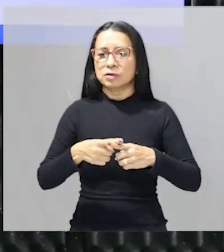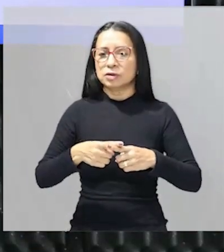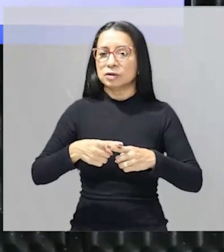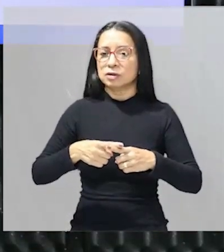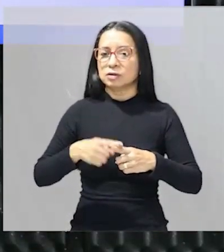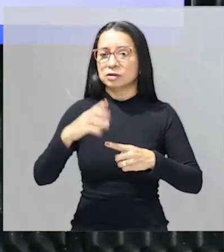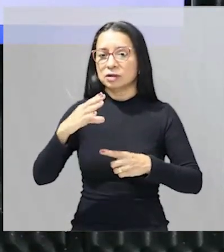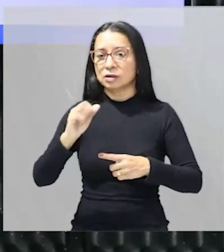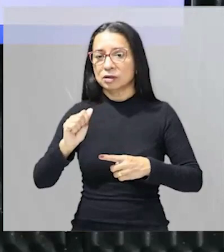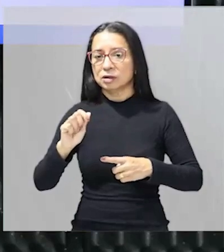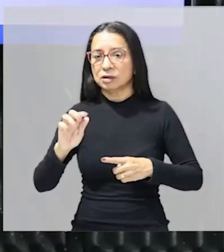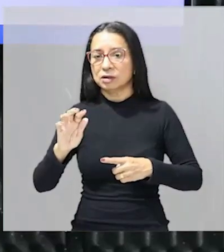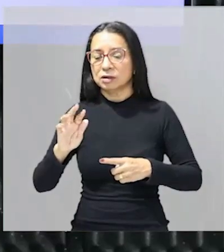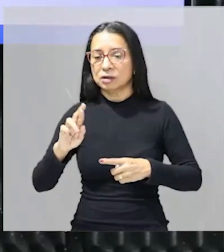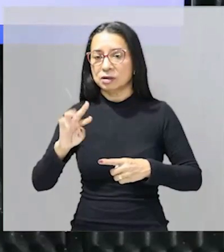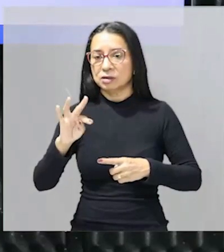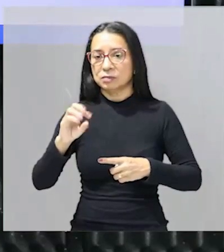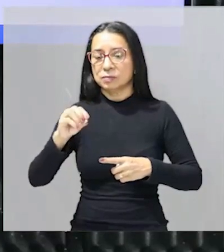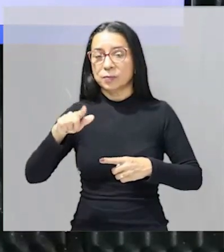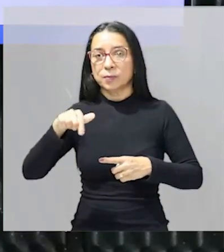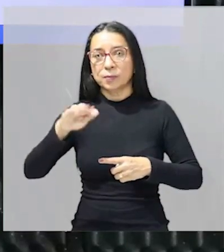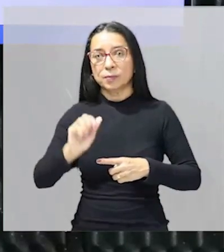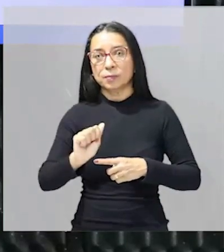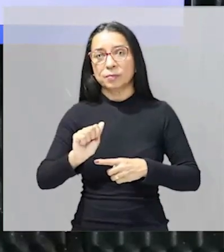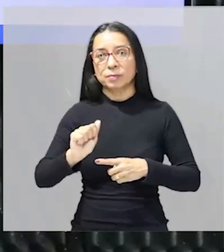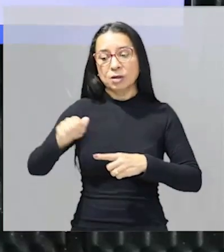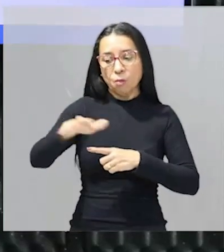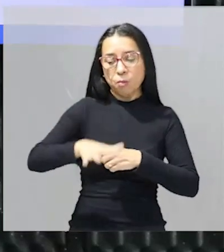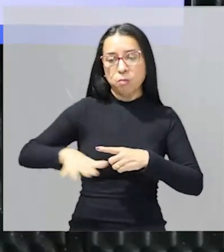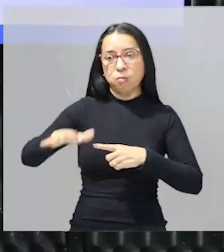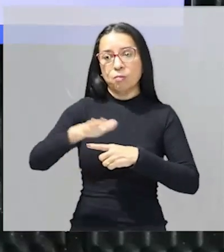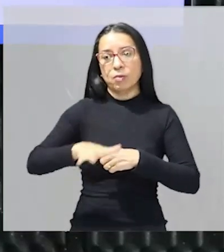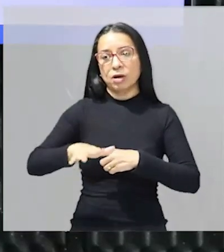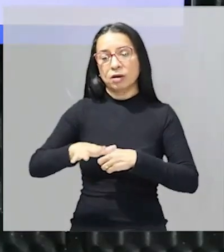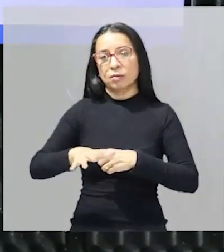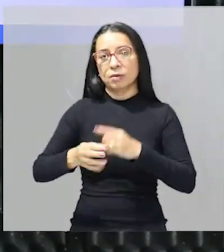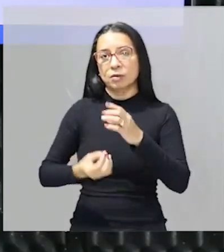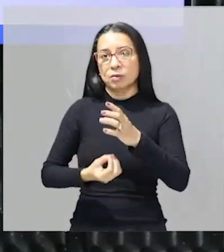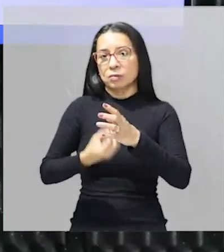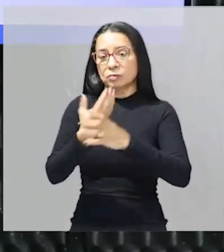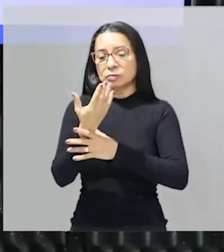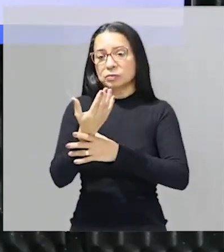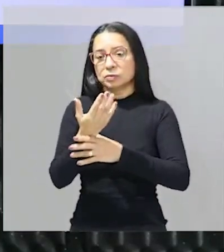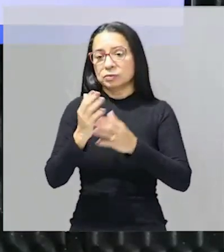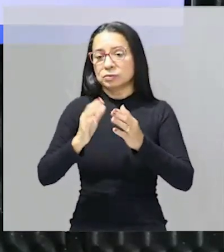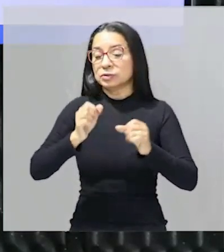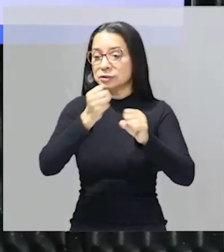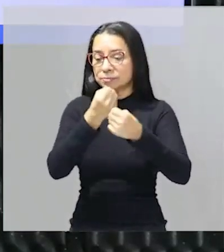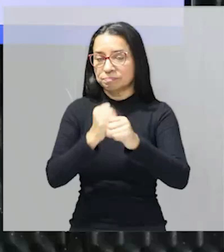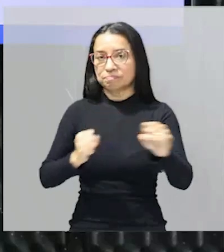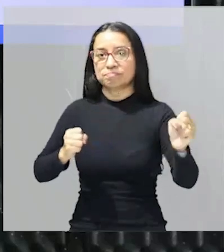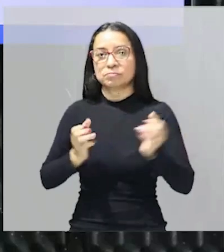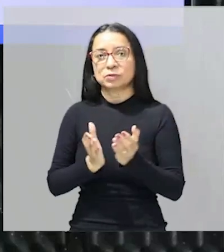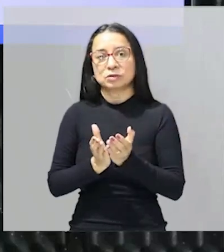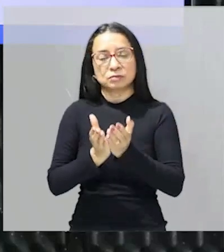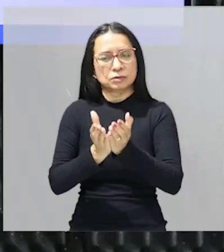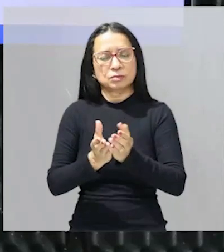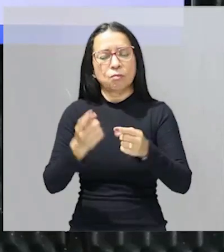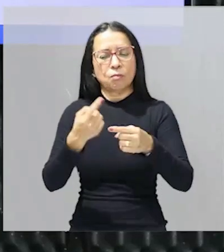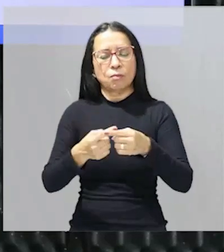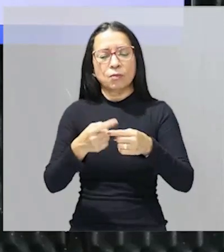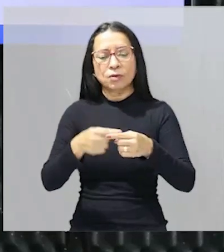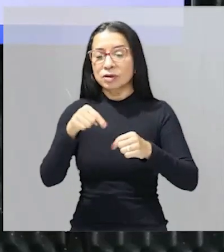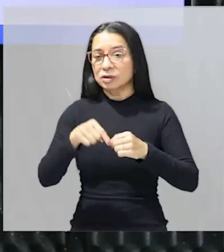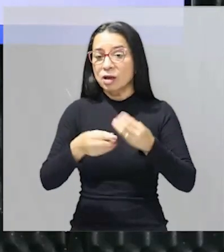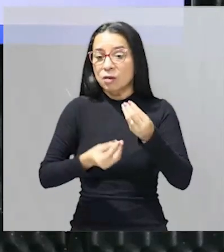cartografia europeia, fruto das grandes navegações, fruto da expansão marítima e comercial, faz isso? Por quê? Porque isso é uma forma de dominação.